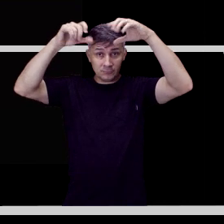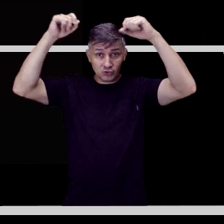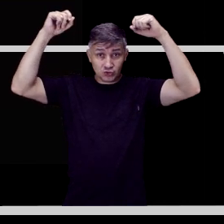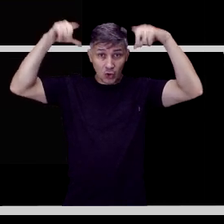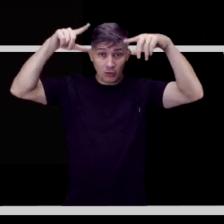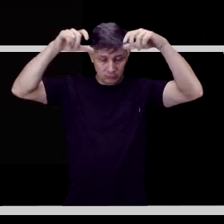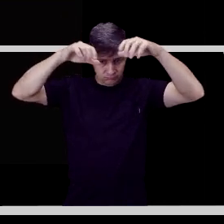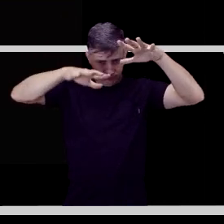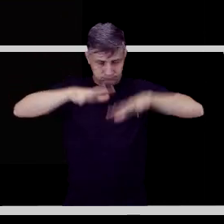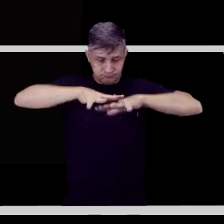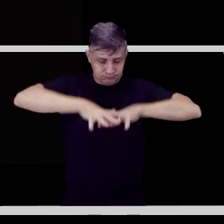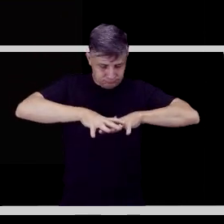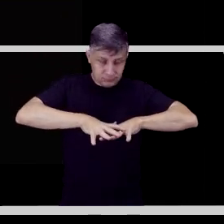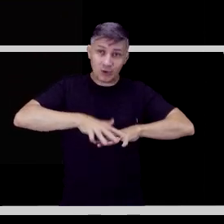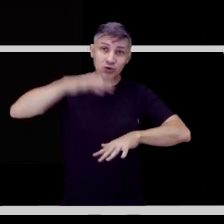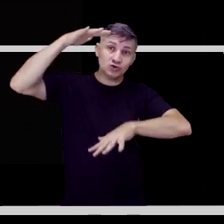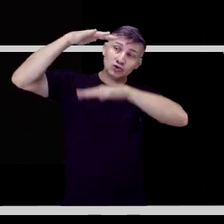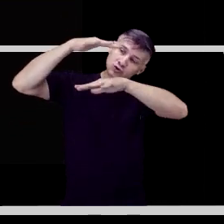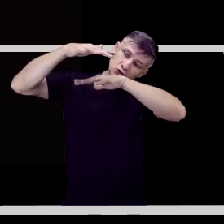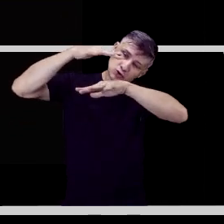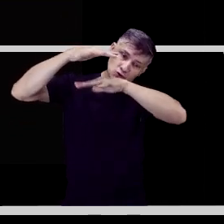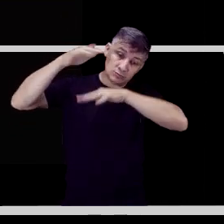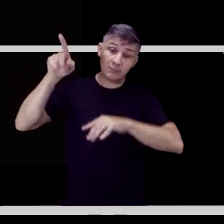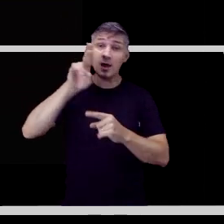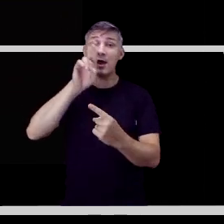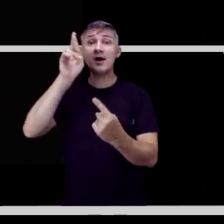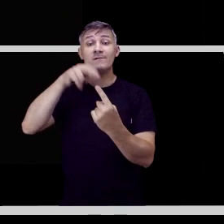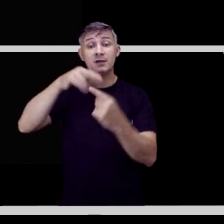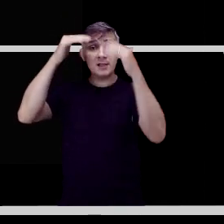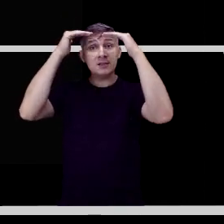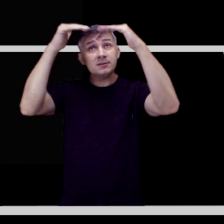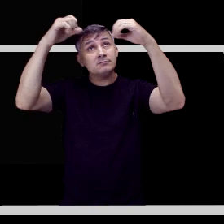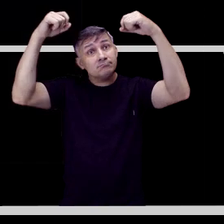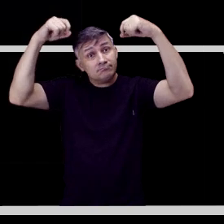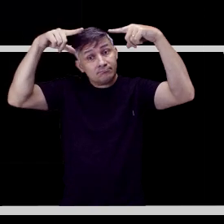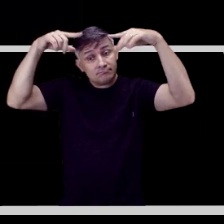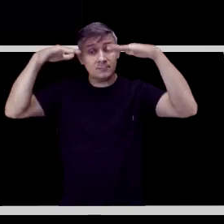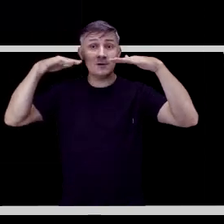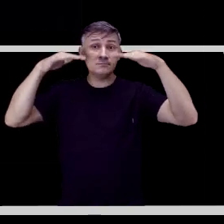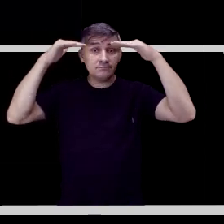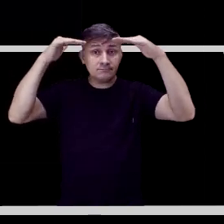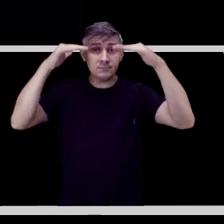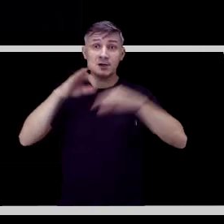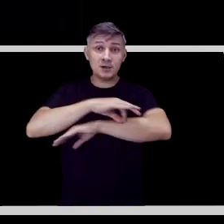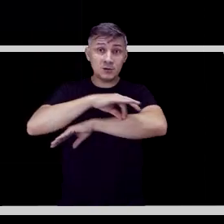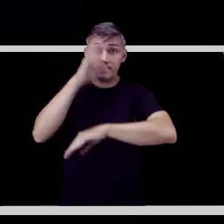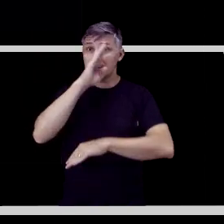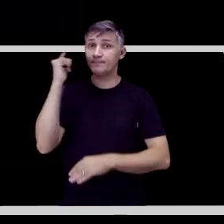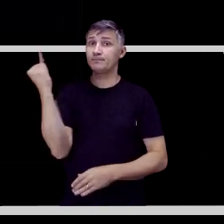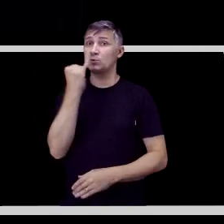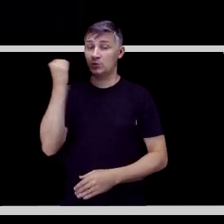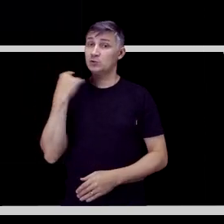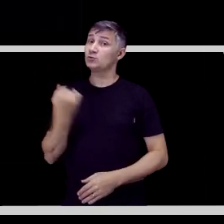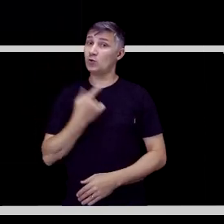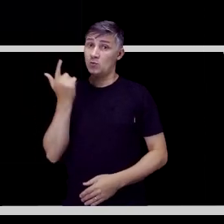modo com a cobertura metálica na pinacoteca, mas essas referências de tetos iluminados da arquitetura brasileira foi muito importante